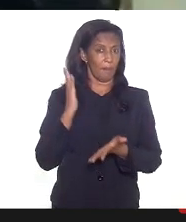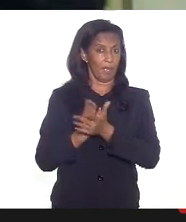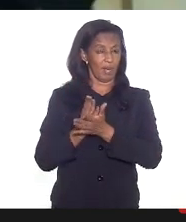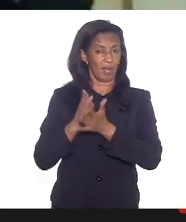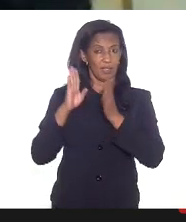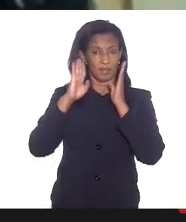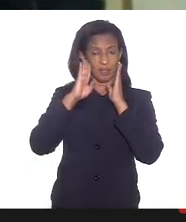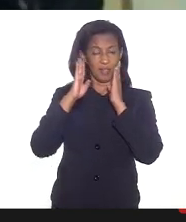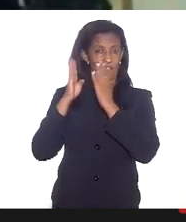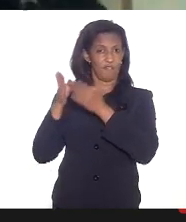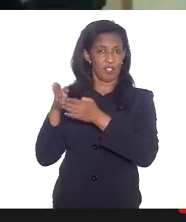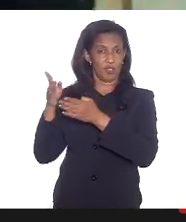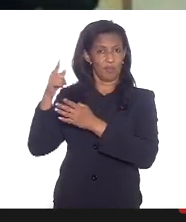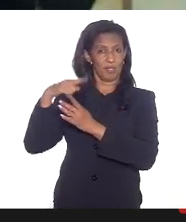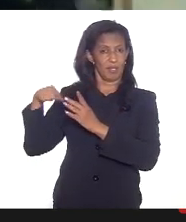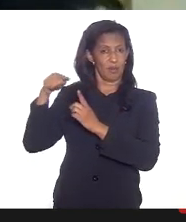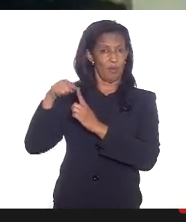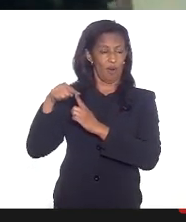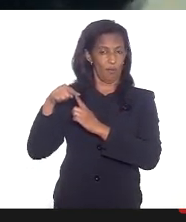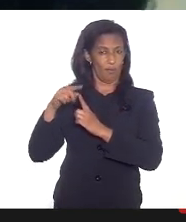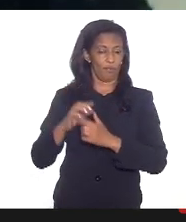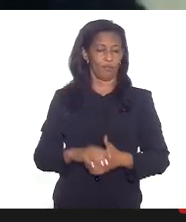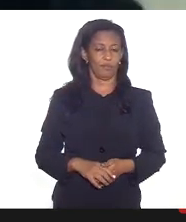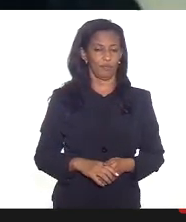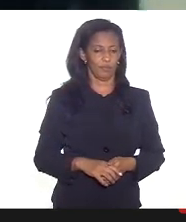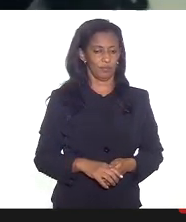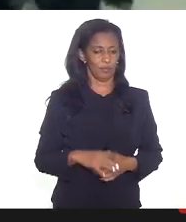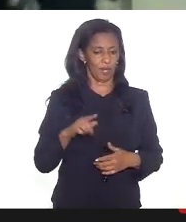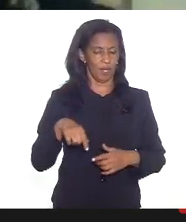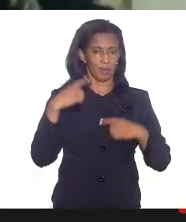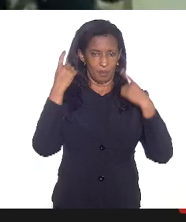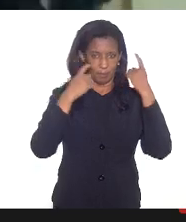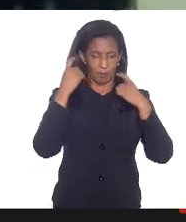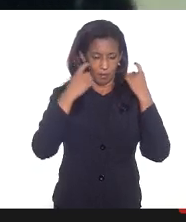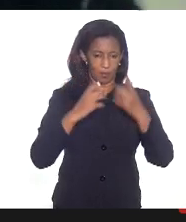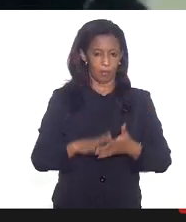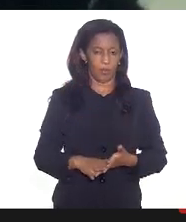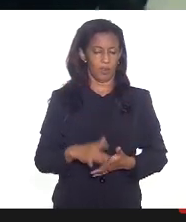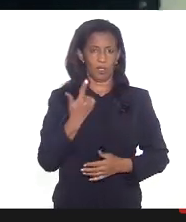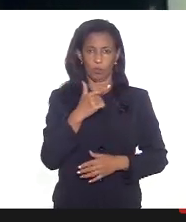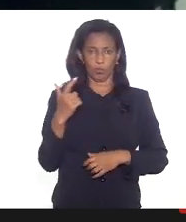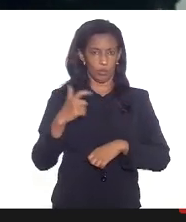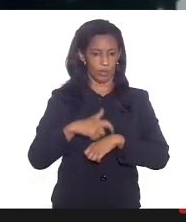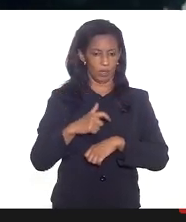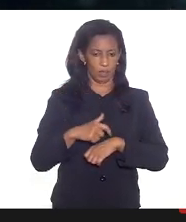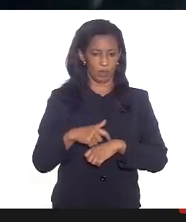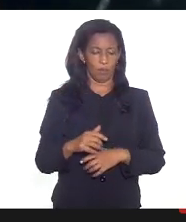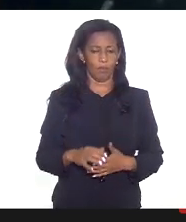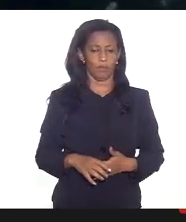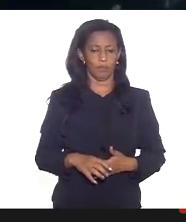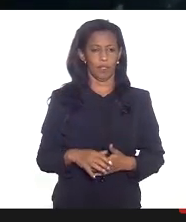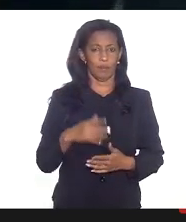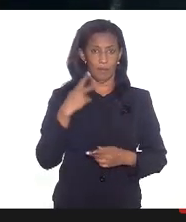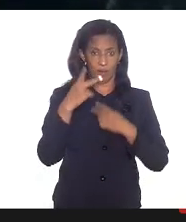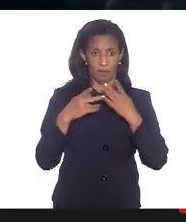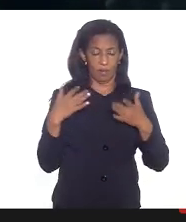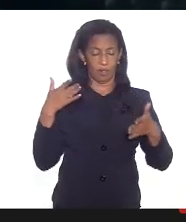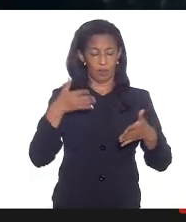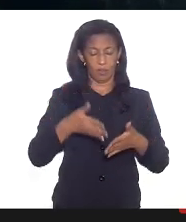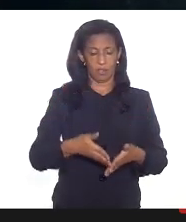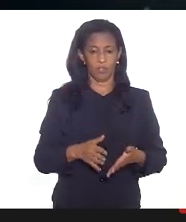principal né o alvo Central né é essa é minha preocupação sei que a gente tem o tempo minha fala é justamente nesse Oi